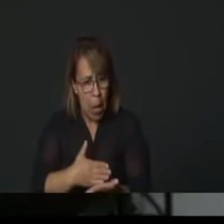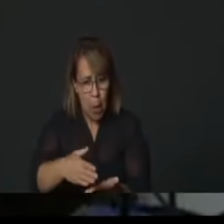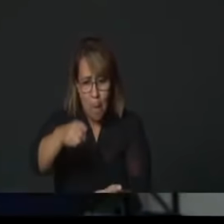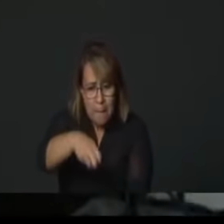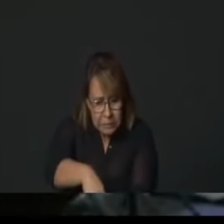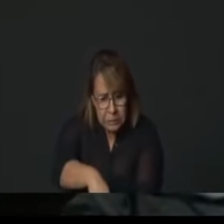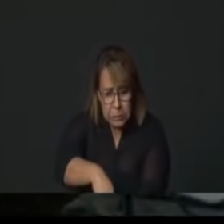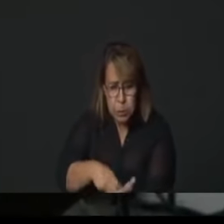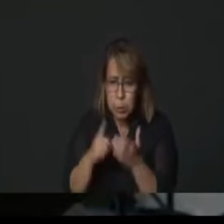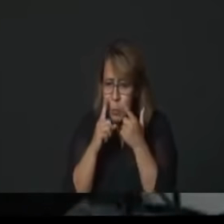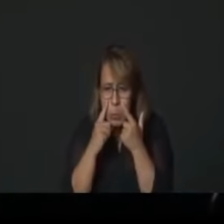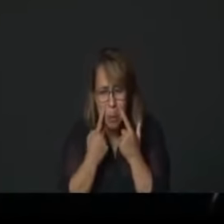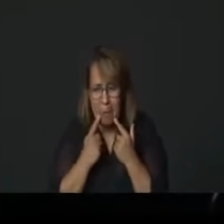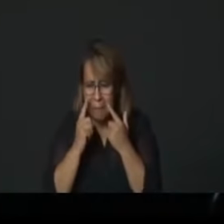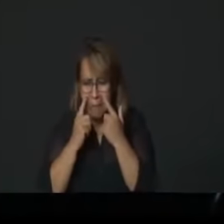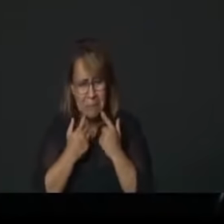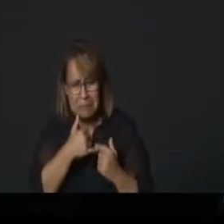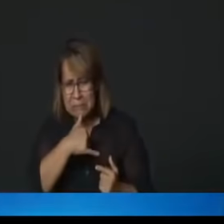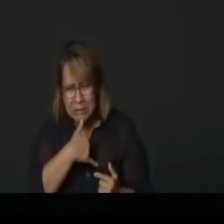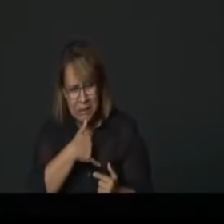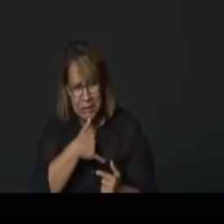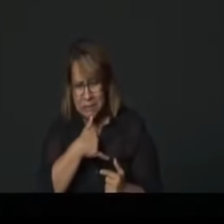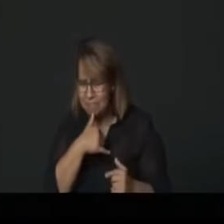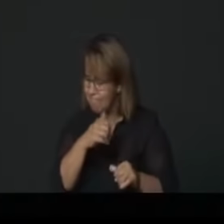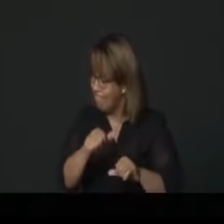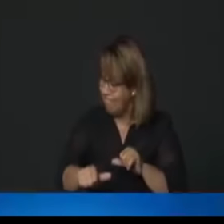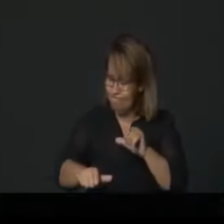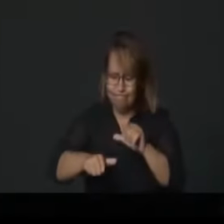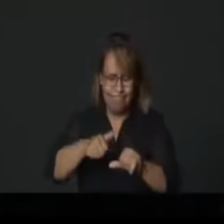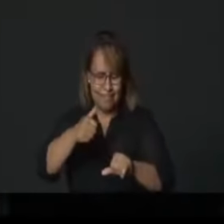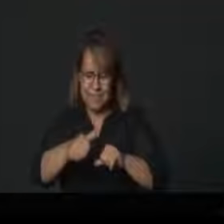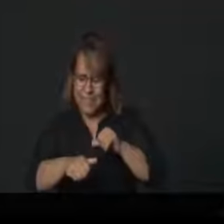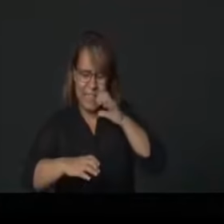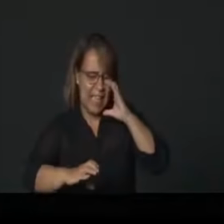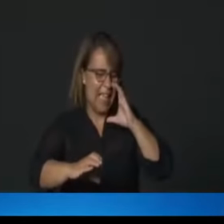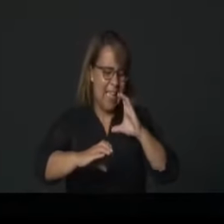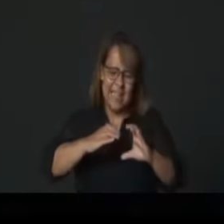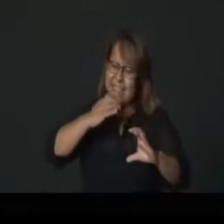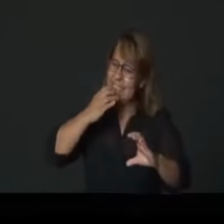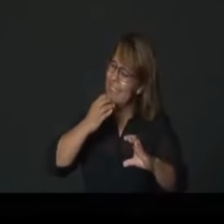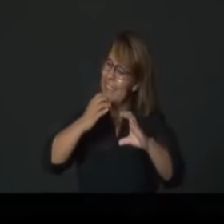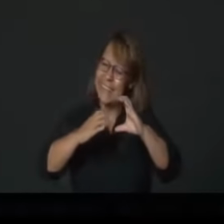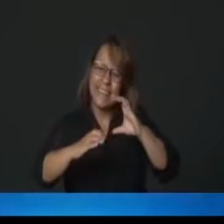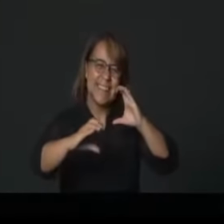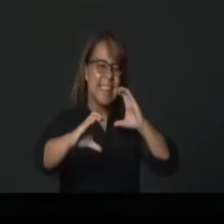Oh,